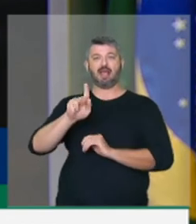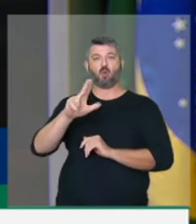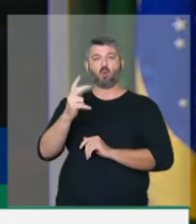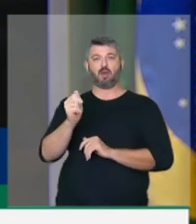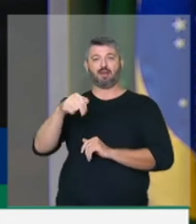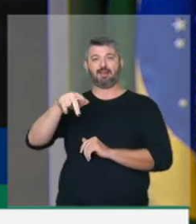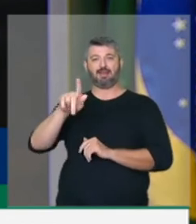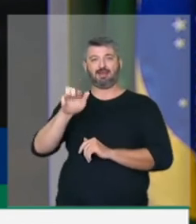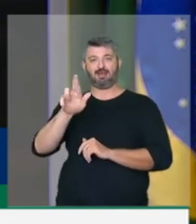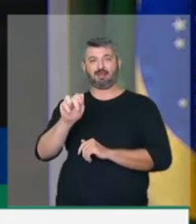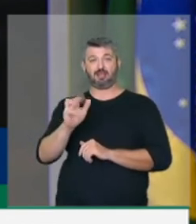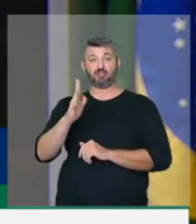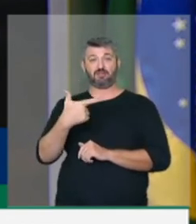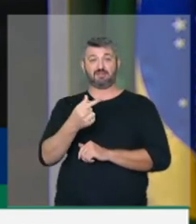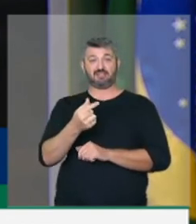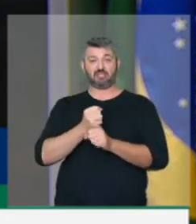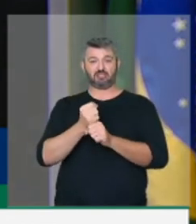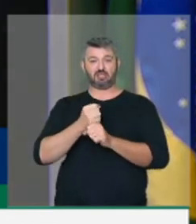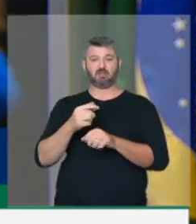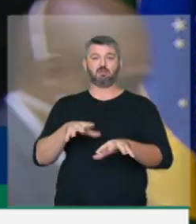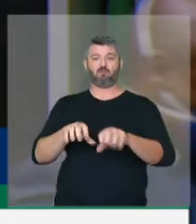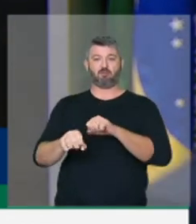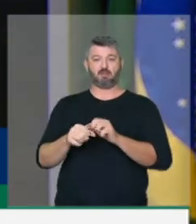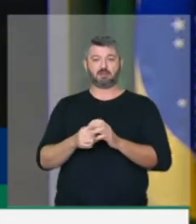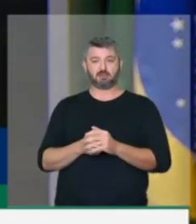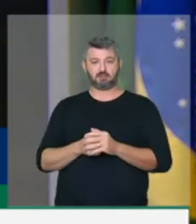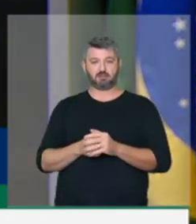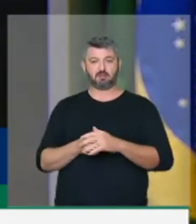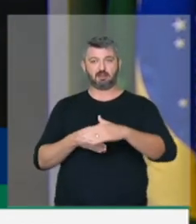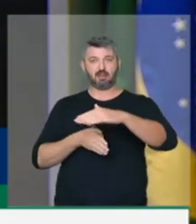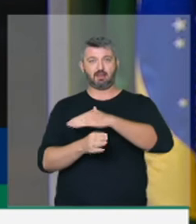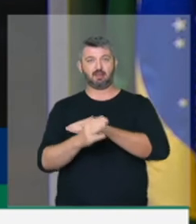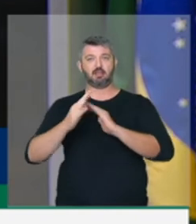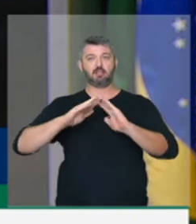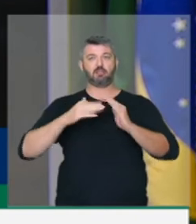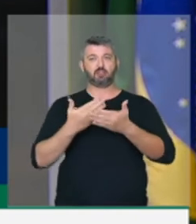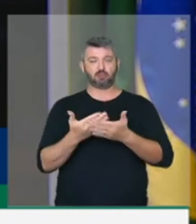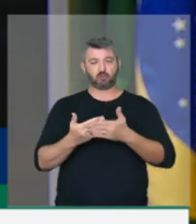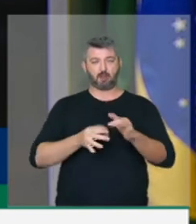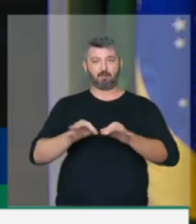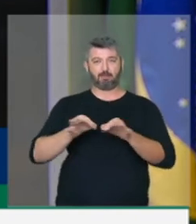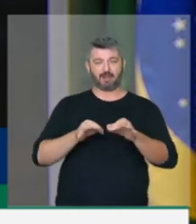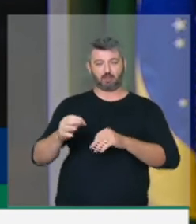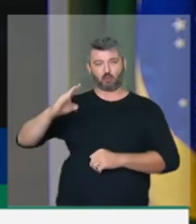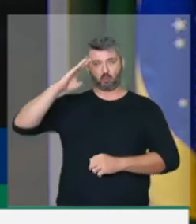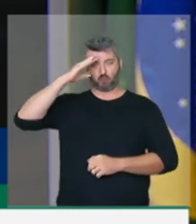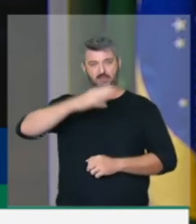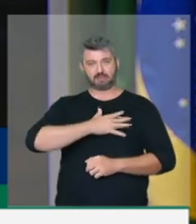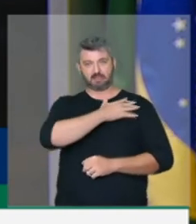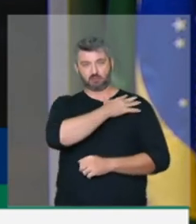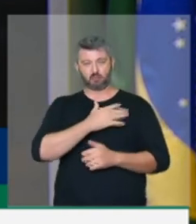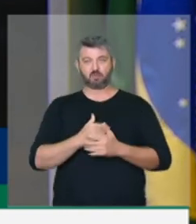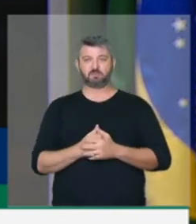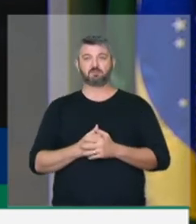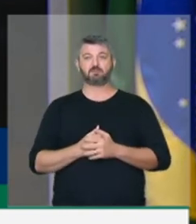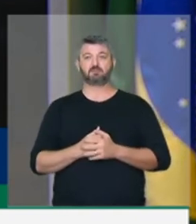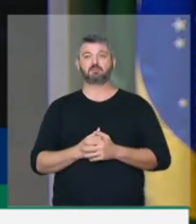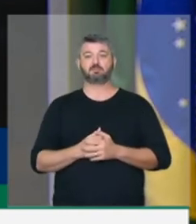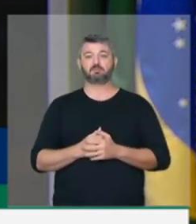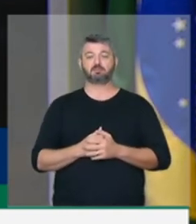completa 27 anos da entrada nos portões da Escola Preparatória de Cadetes do Exército. E eu